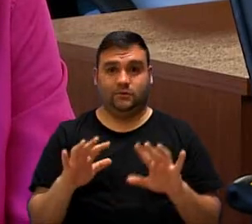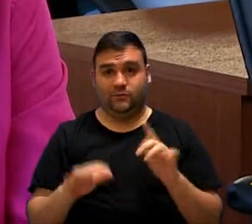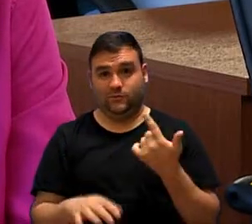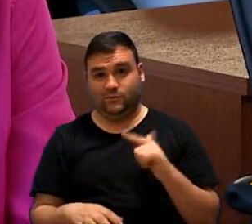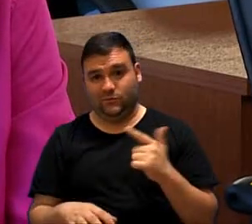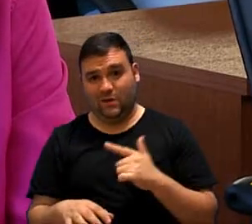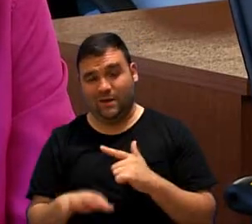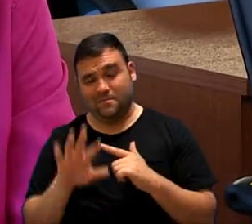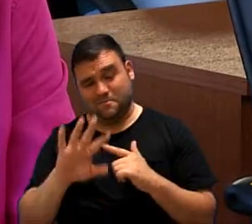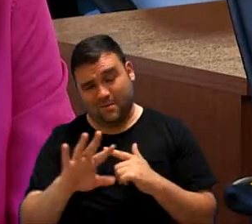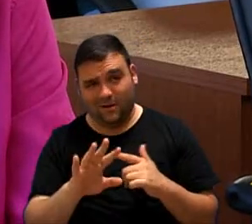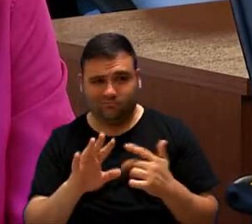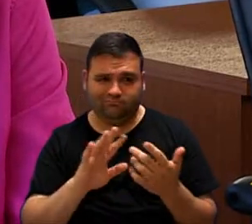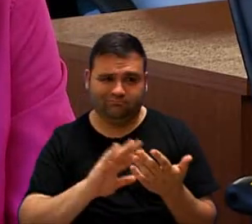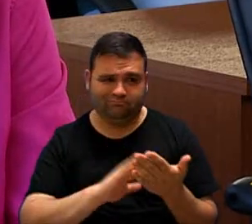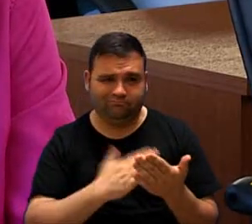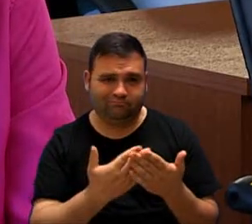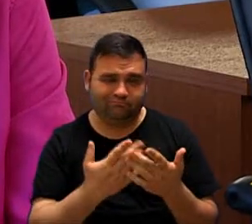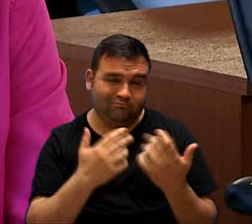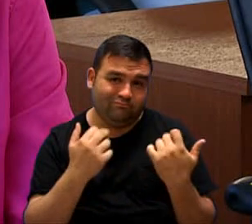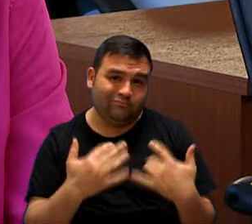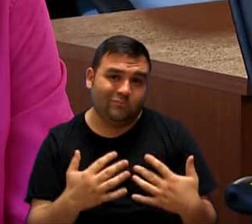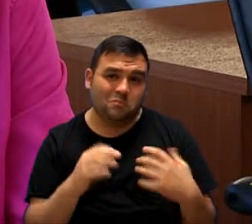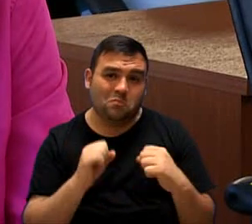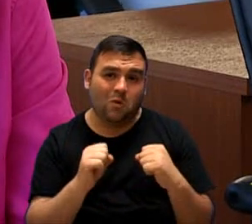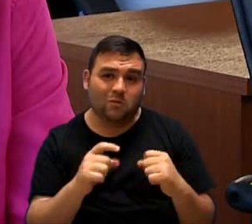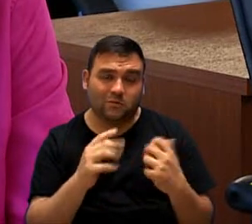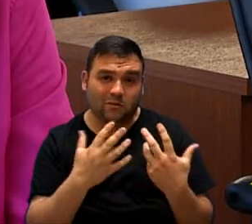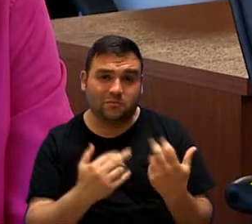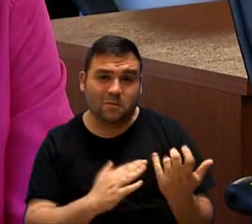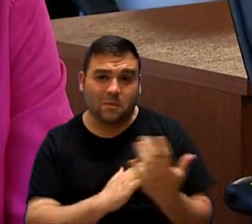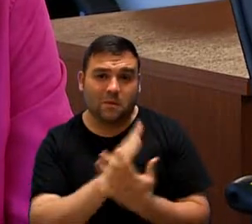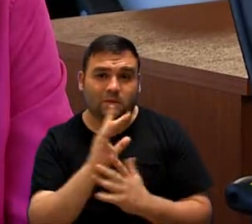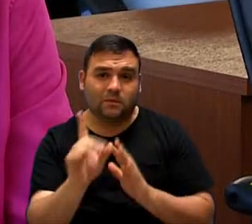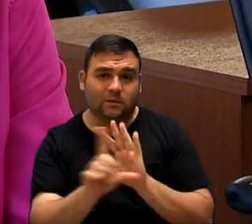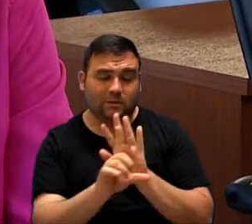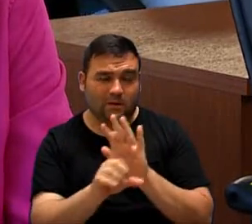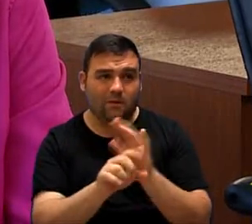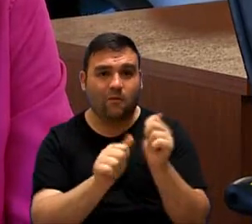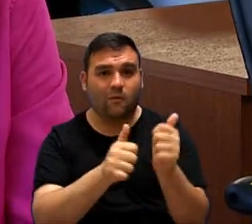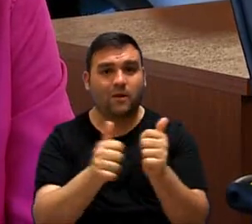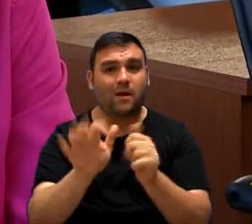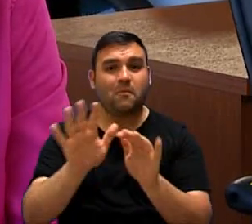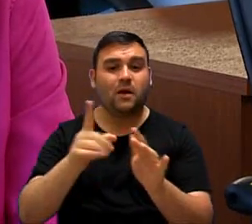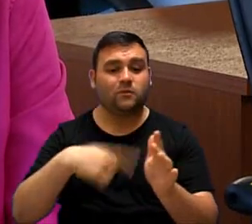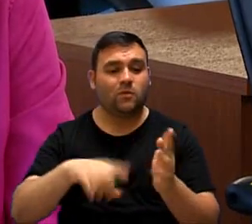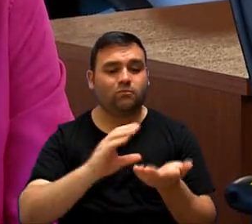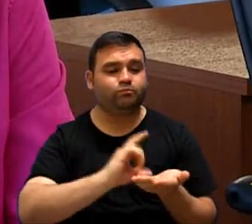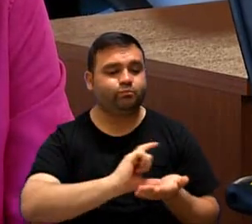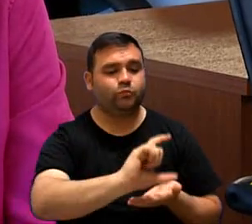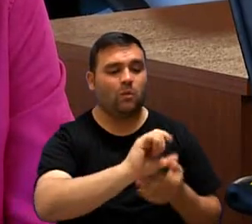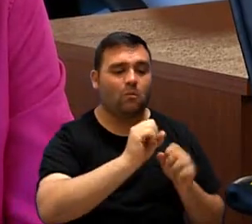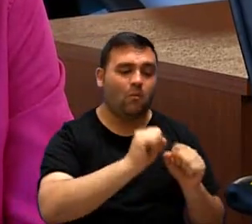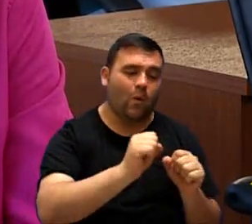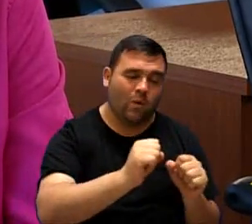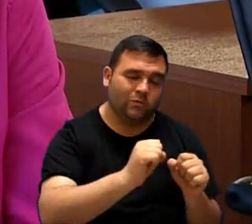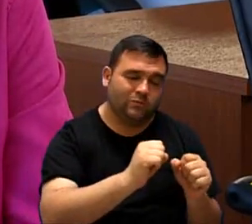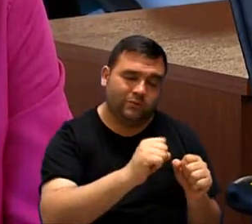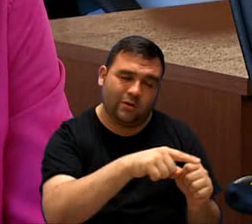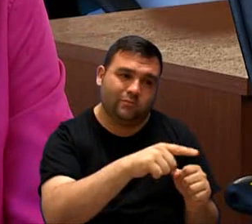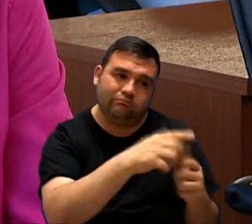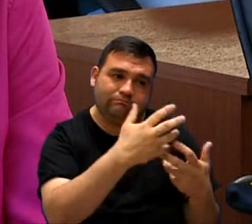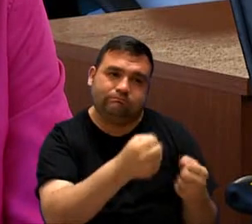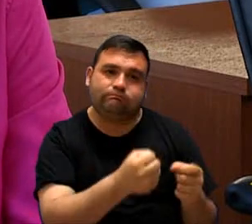mas quer dizer, traduzindo, nós temos grandes chances de ter aprovado uma lei e tudo, e que as nossas emendas poderão não ser